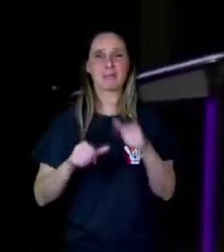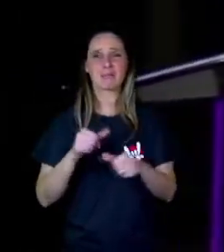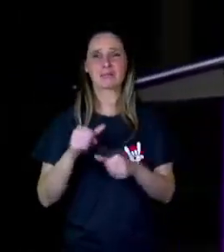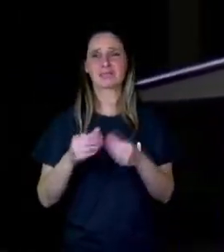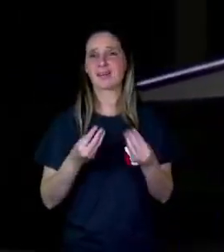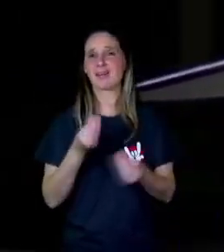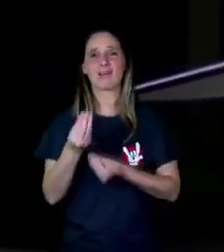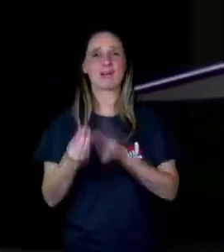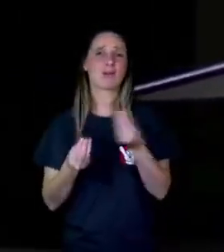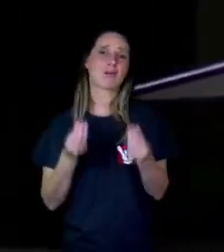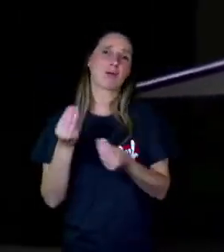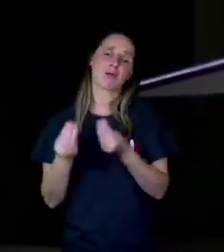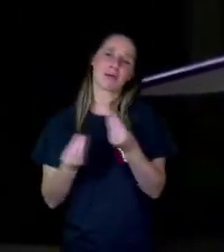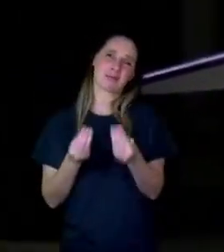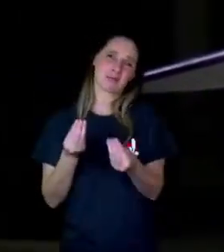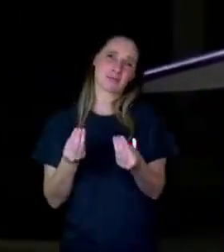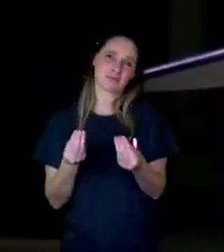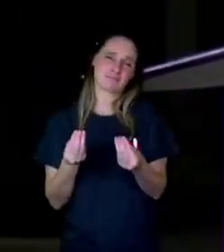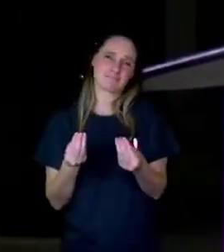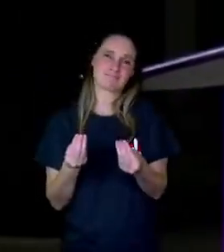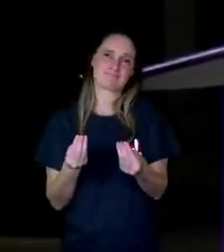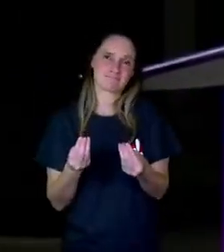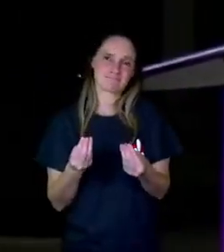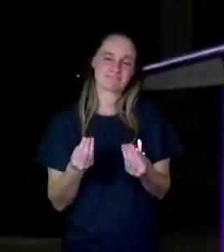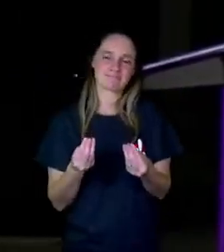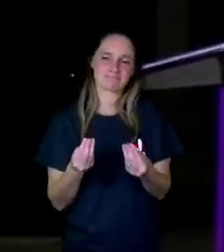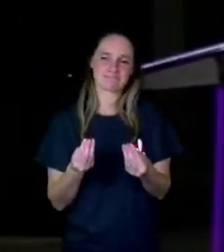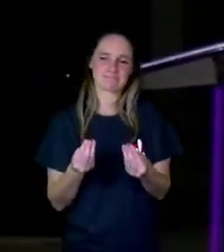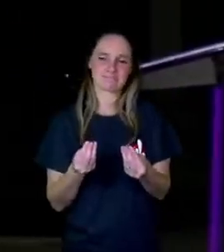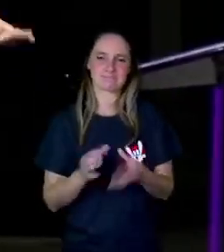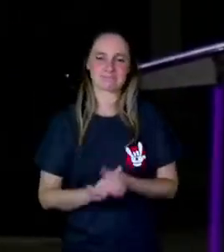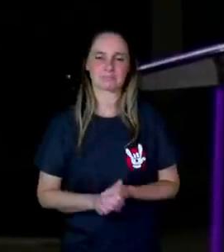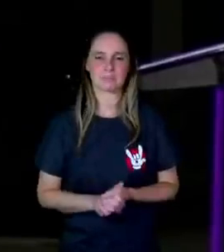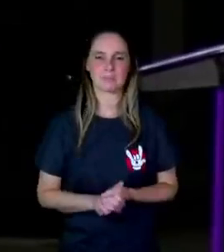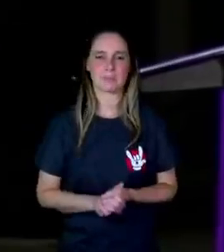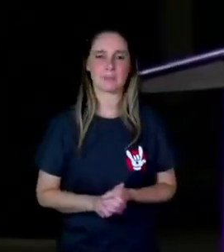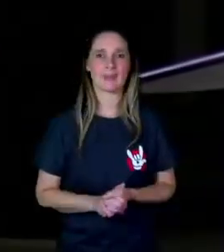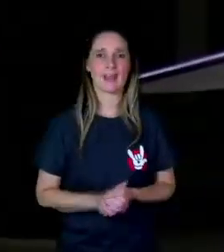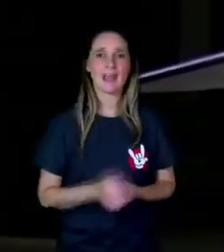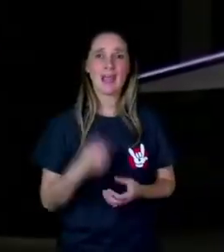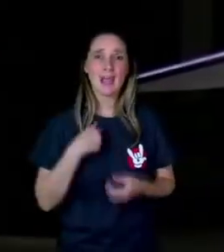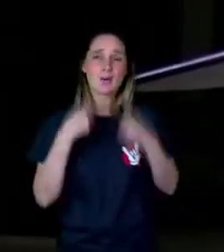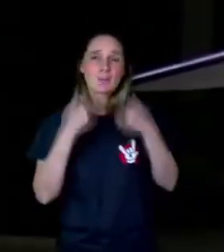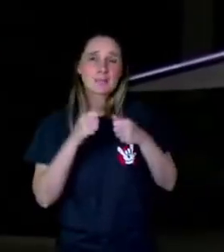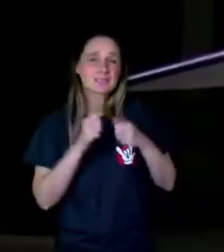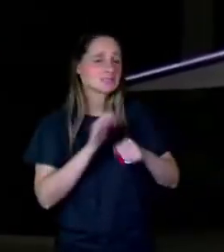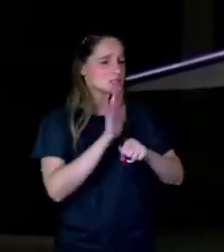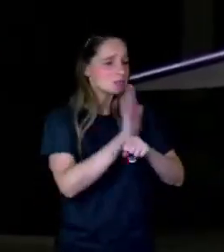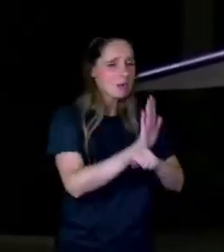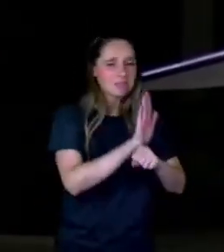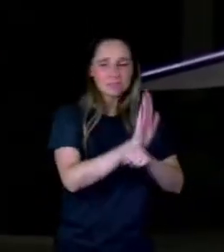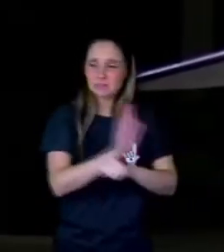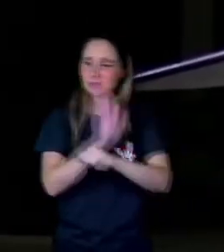E sabe, eu acho que toda forma de tentar ajudar é válida.